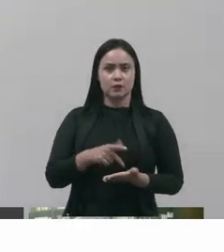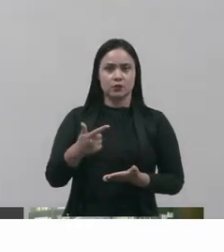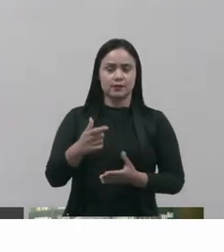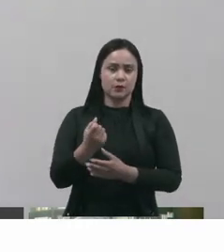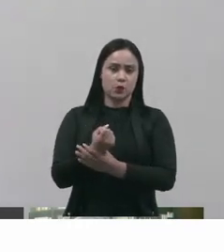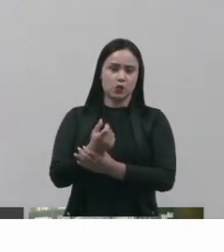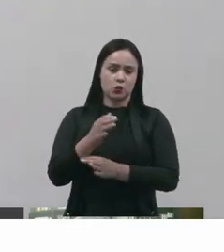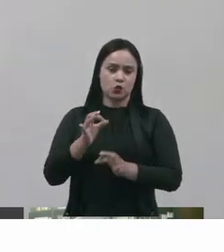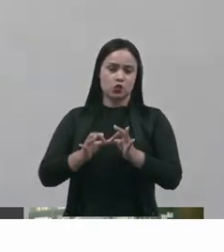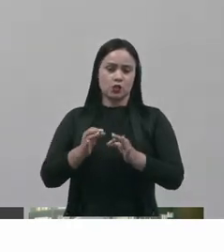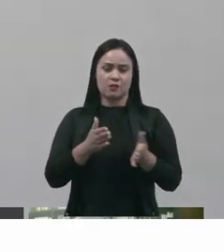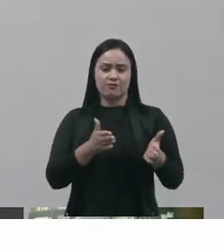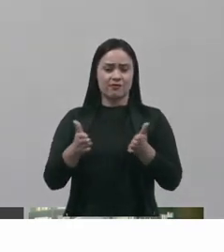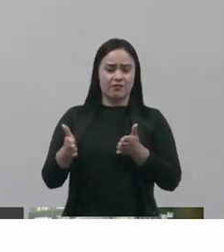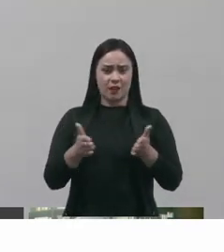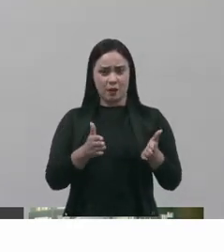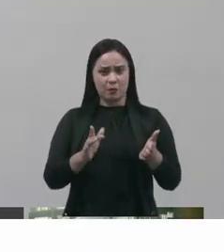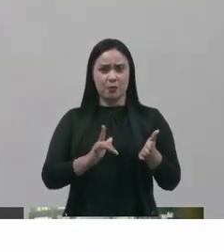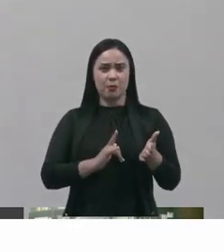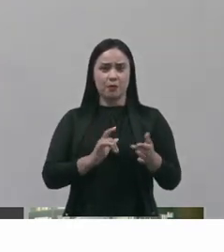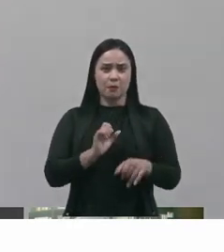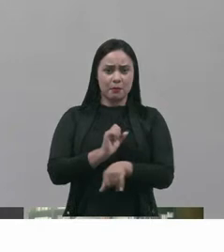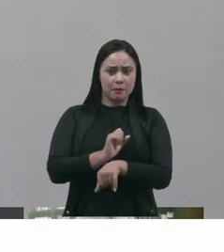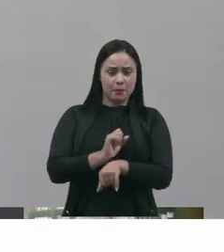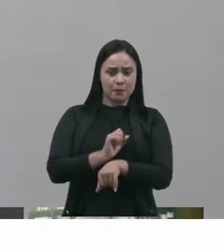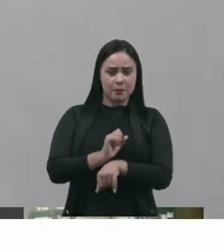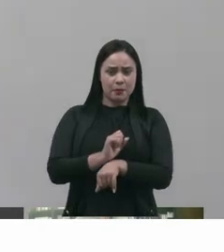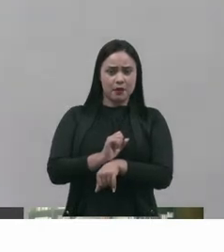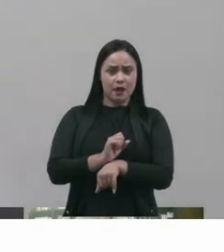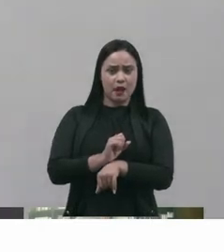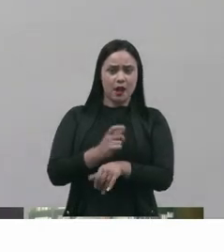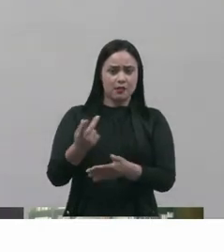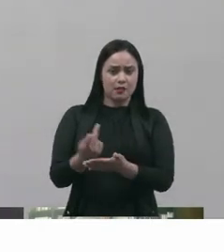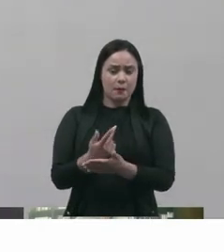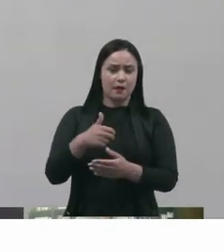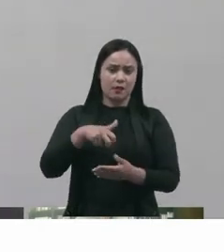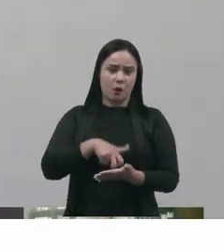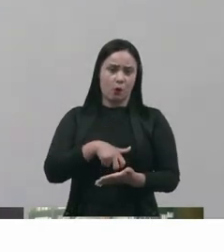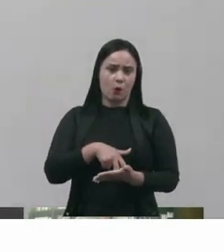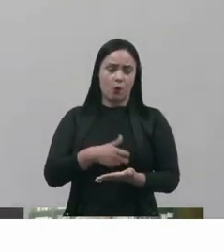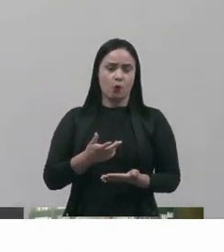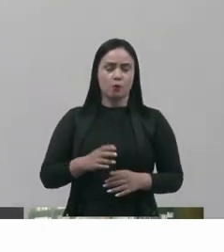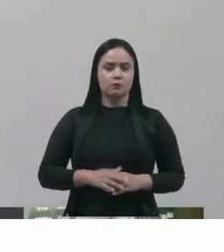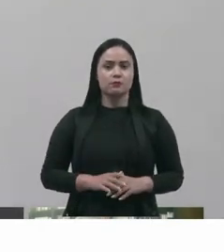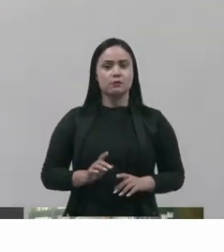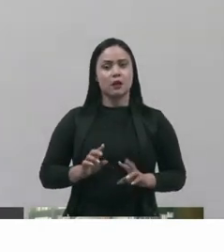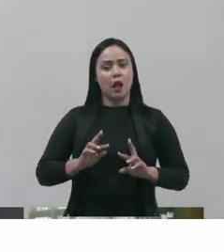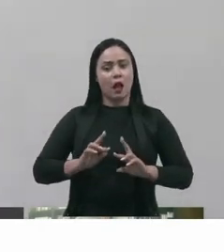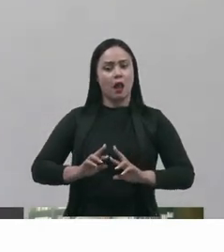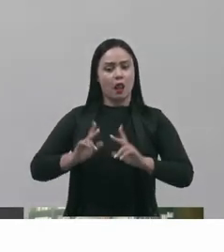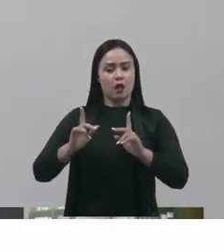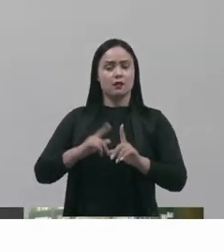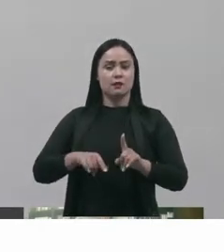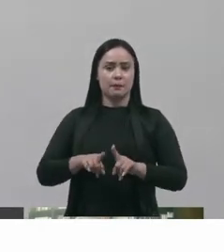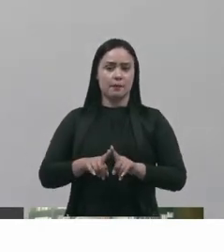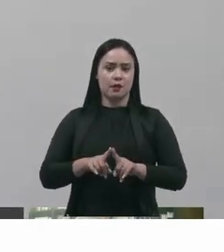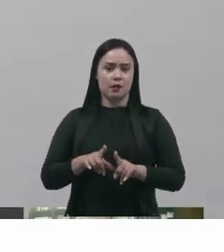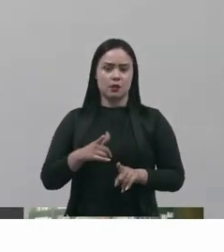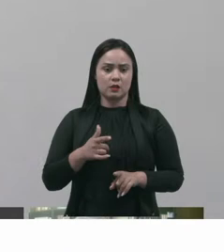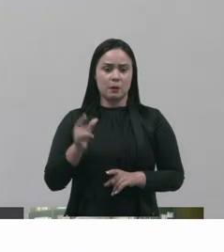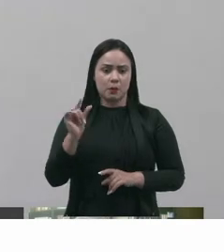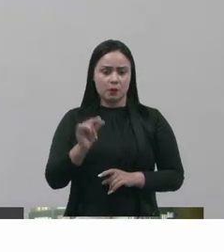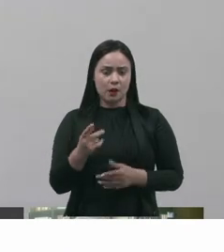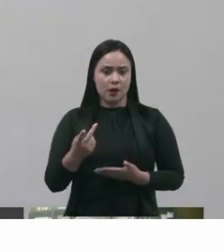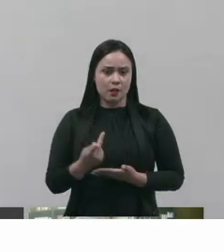na medida em que o prazo dependeria da sorte da ação penal. Além disso, não são raros